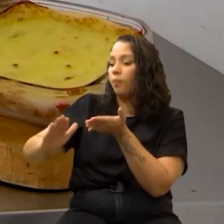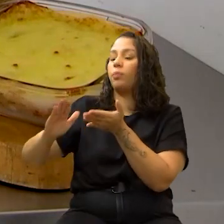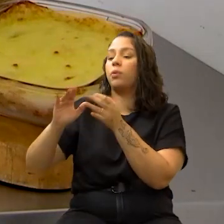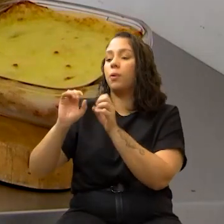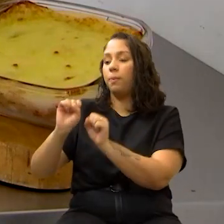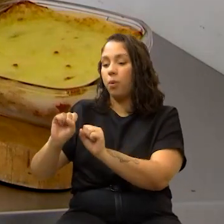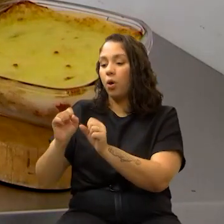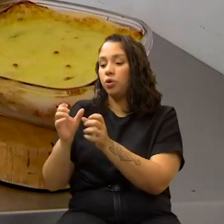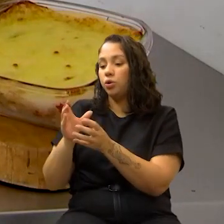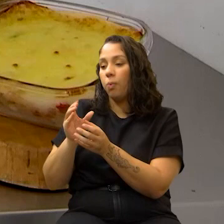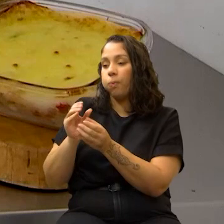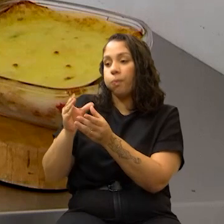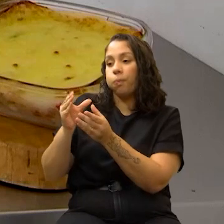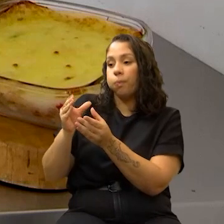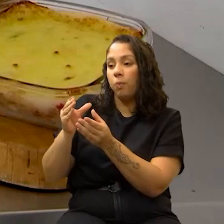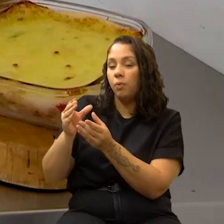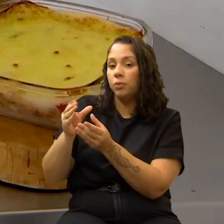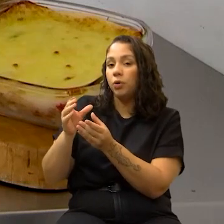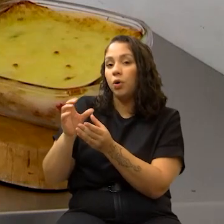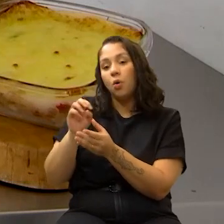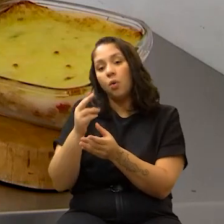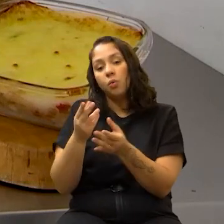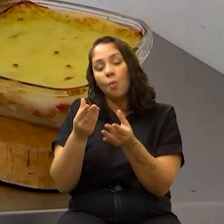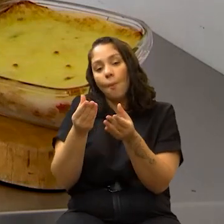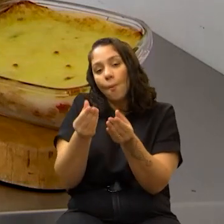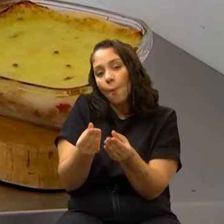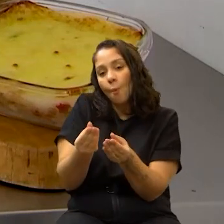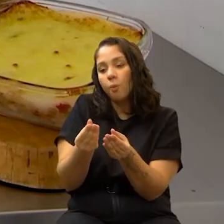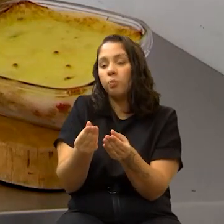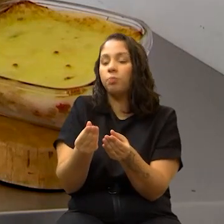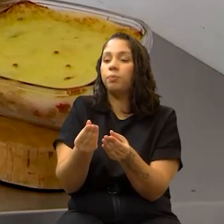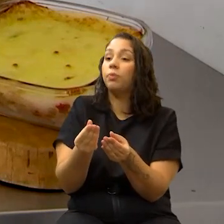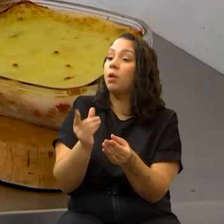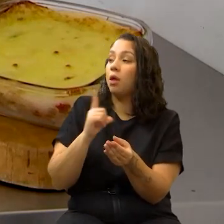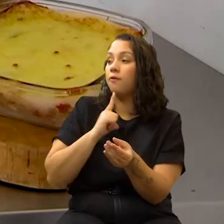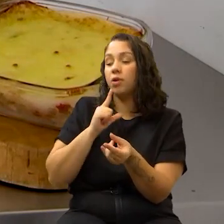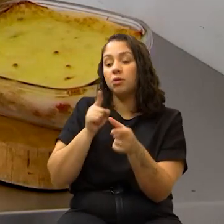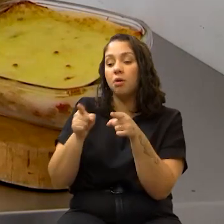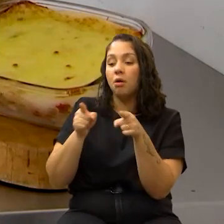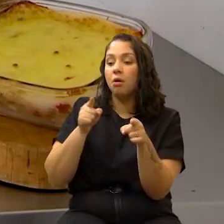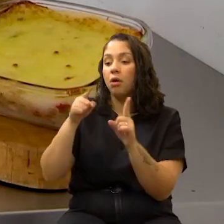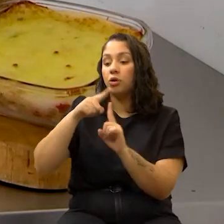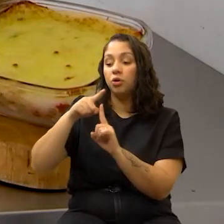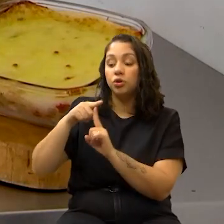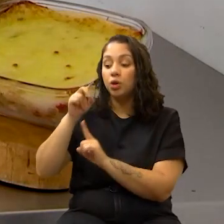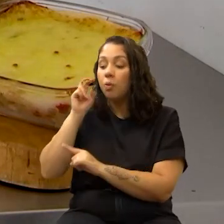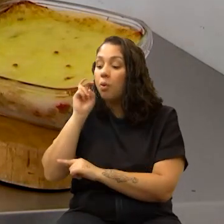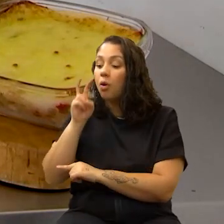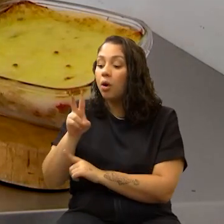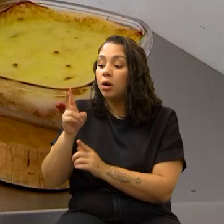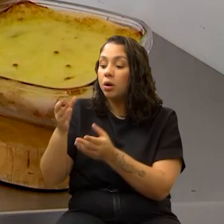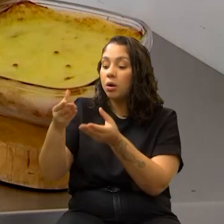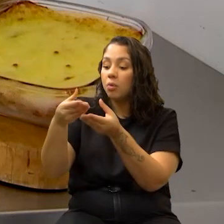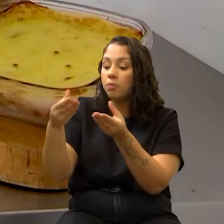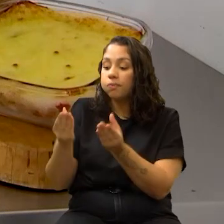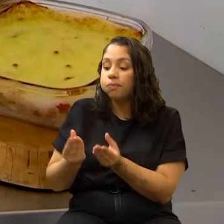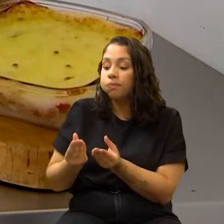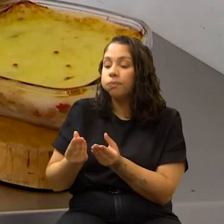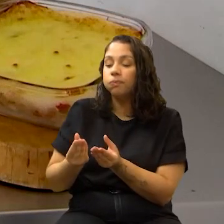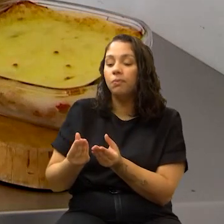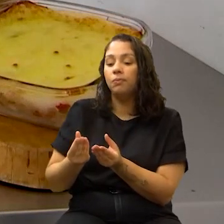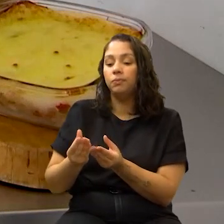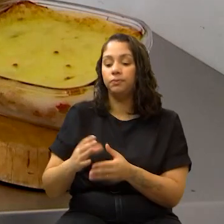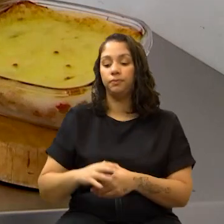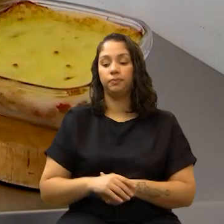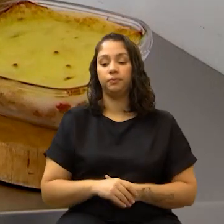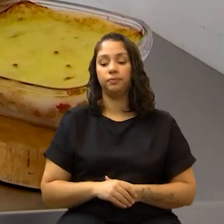aí você pode estar escolhendo um bacalhau um pouco mais gordinho, outro mais magrinho, que aí tem lá, você vai ver só